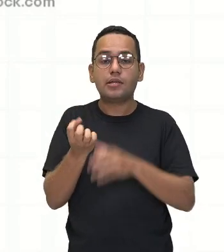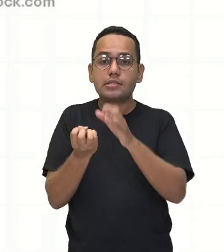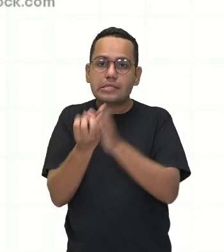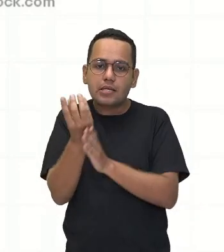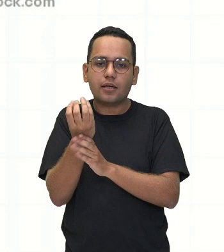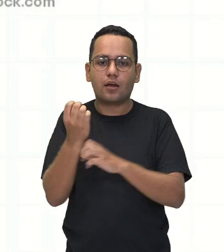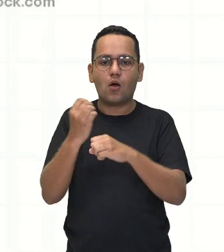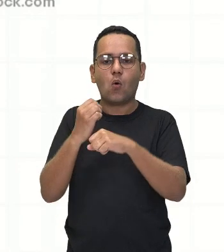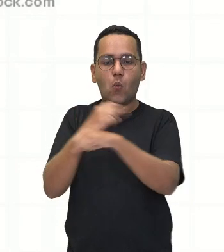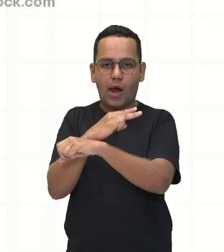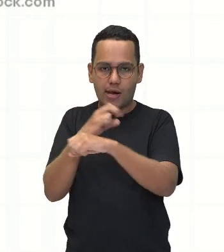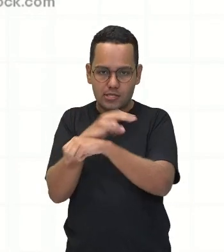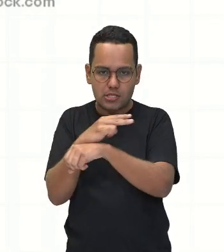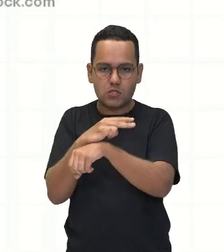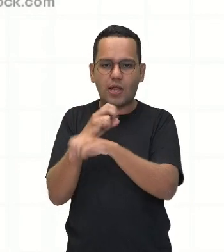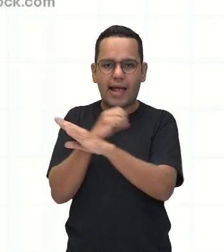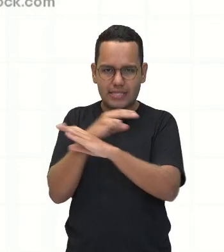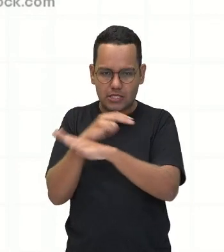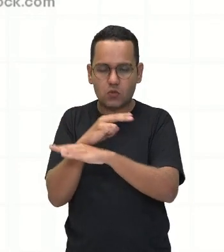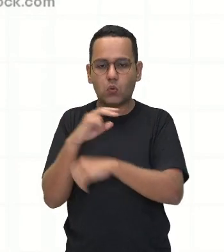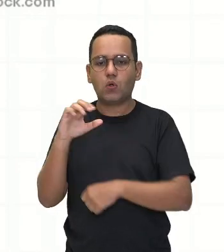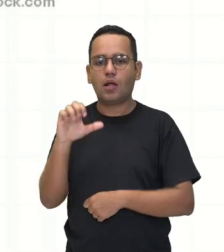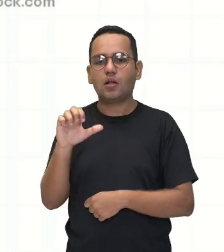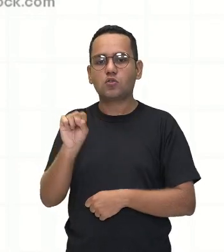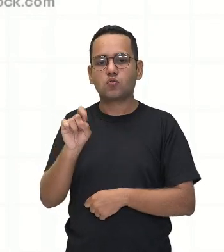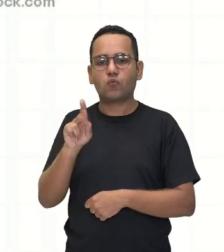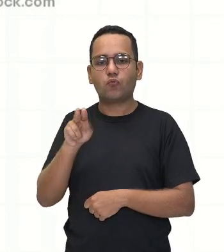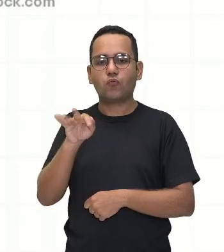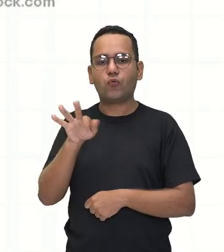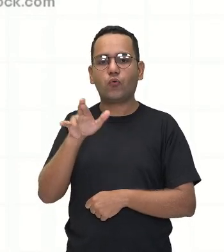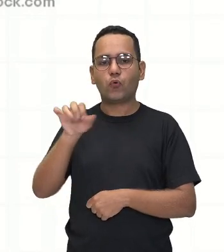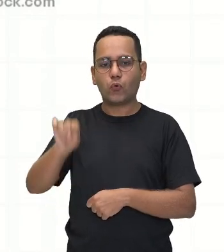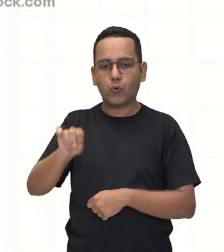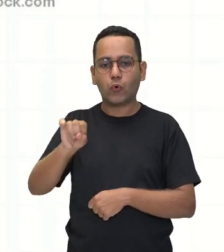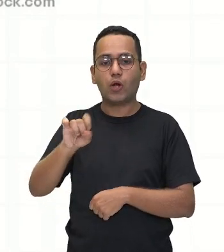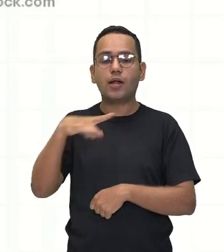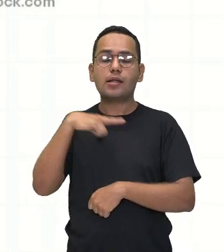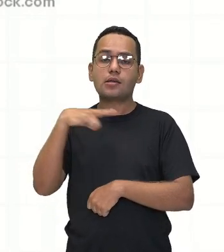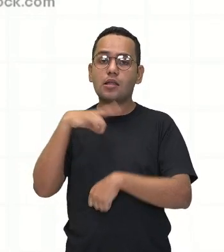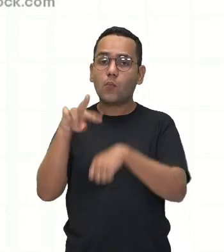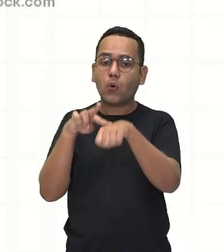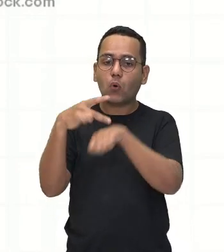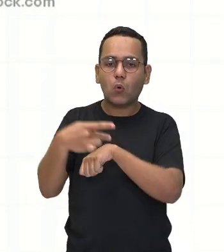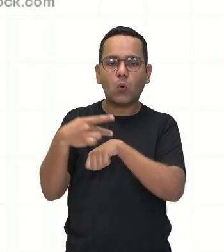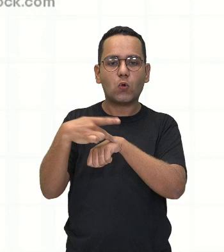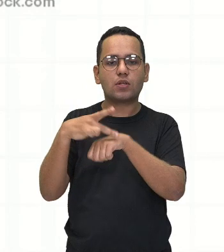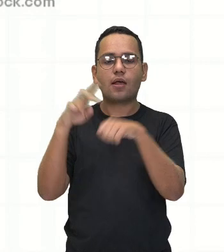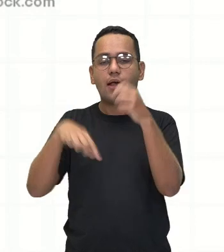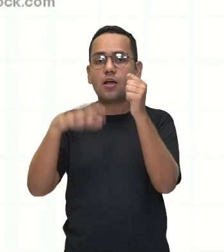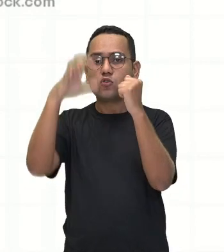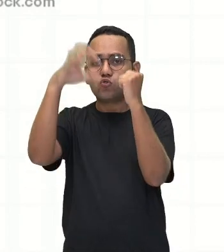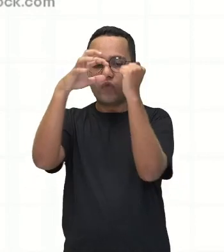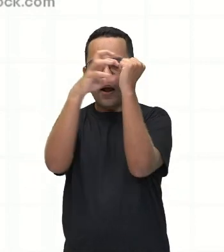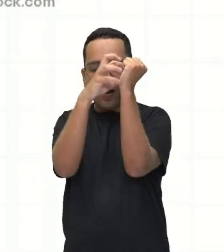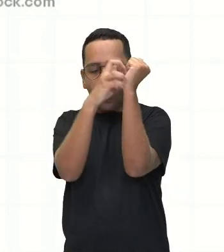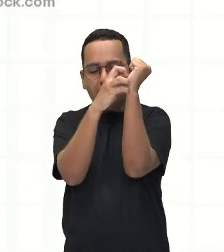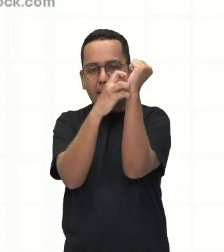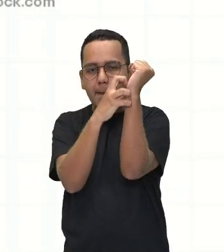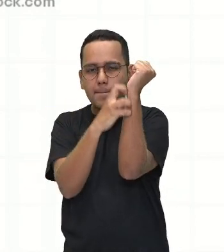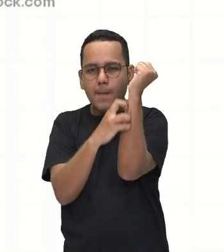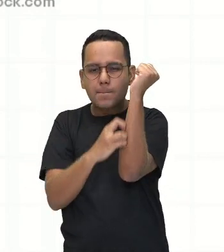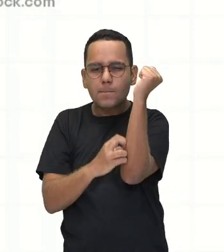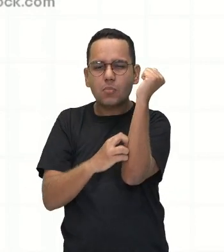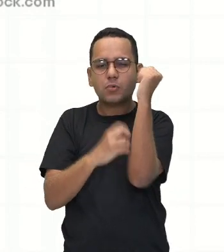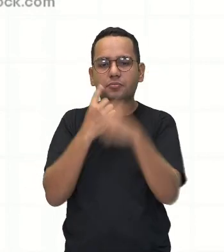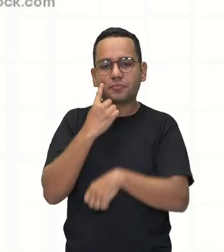sulfuroso e que esse óxido sulfuroso causa aí a chuva ácida. Então, essa